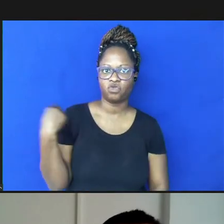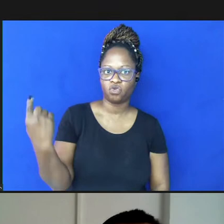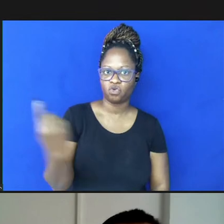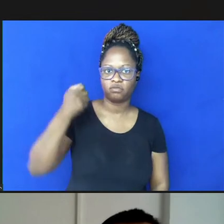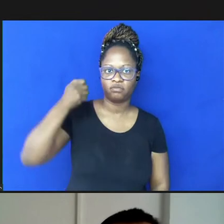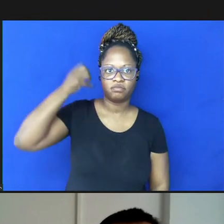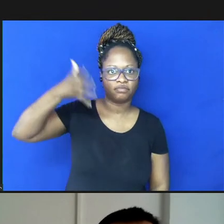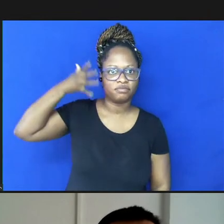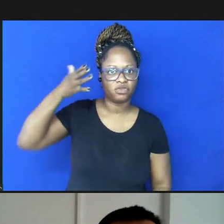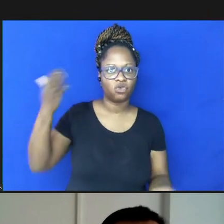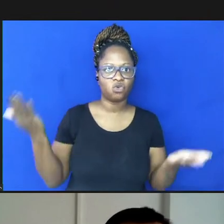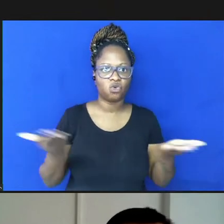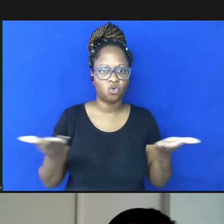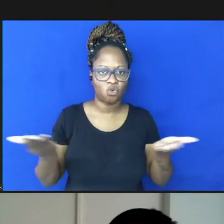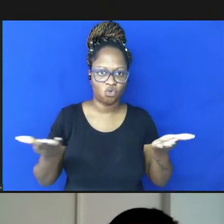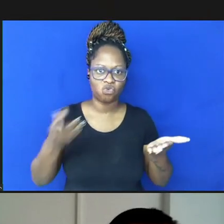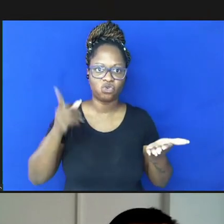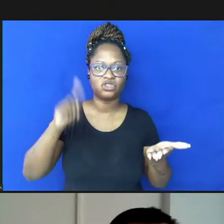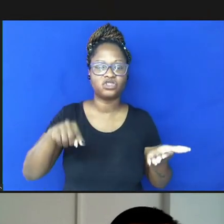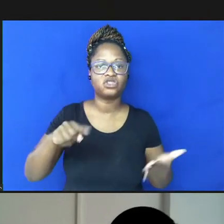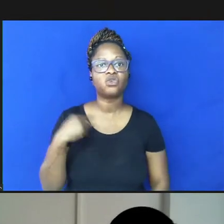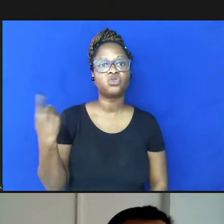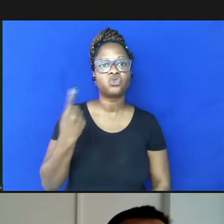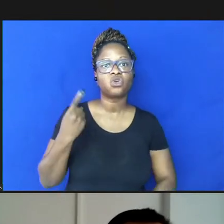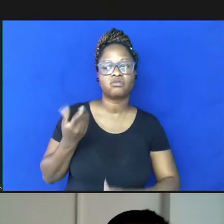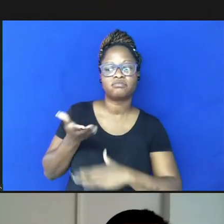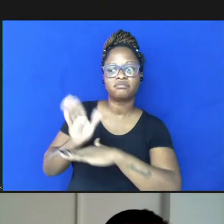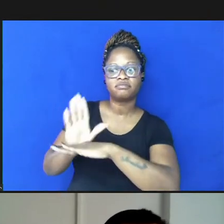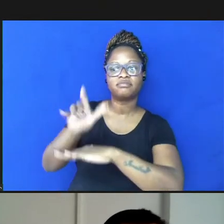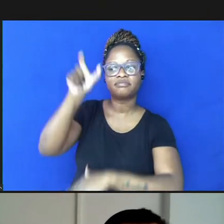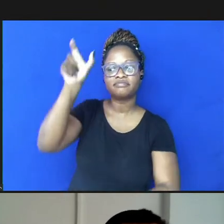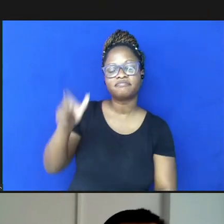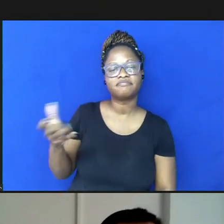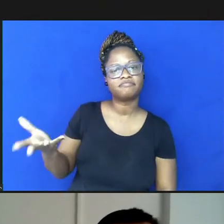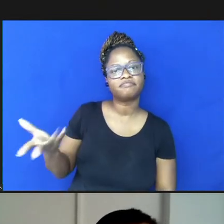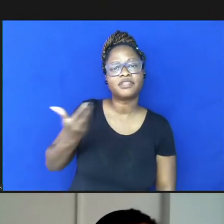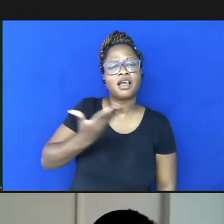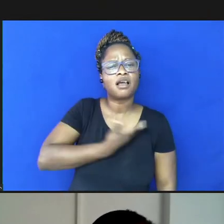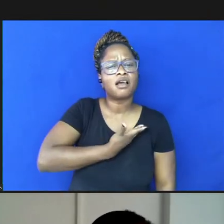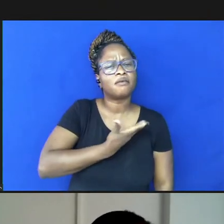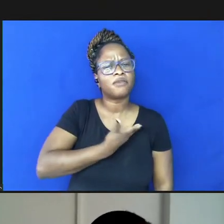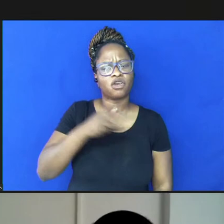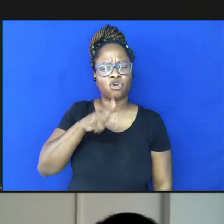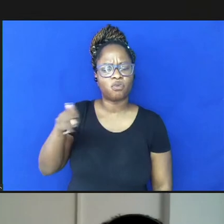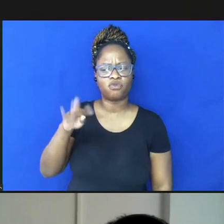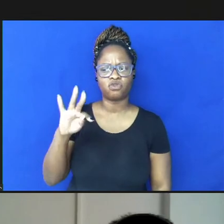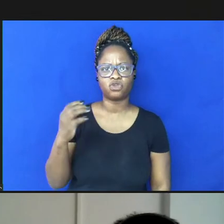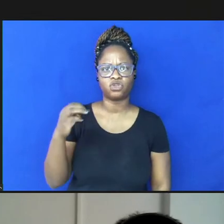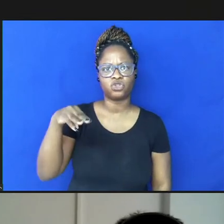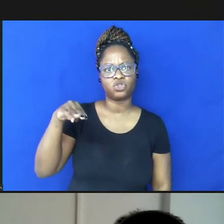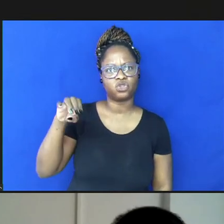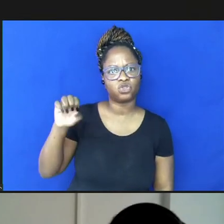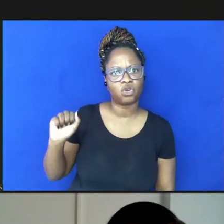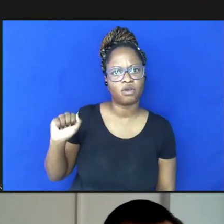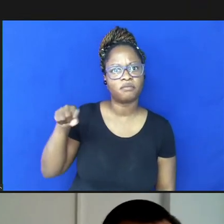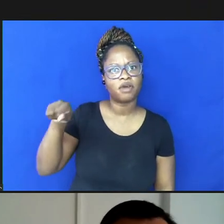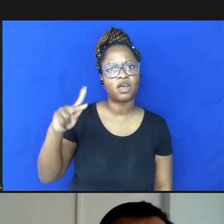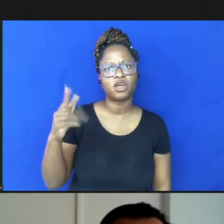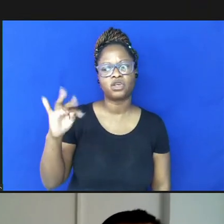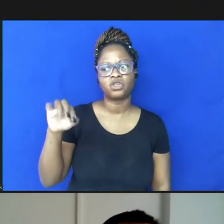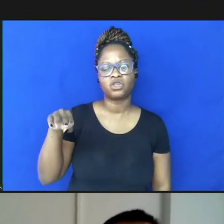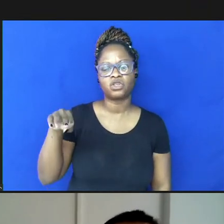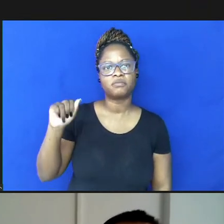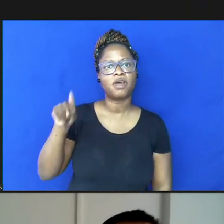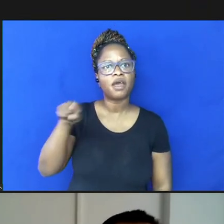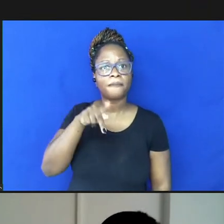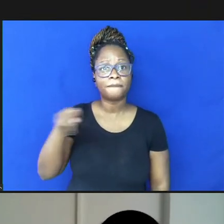de hoje. Nosso colaborador é um grande amigo, o professor Thomas Schnauke. O professor Thomas Schnauke é